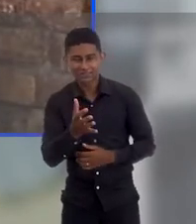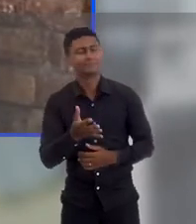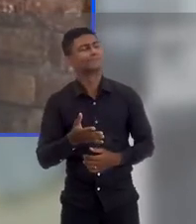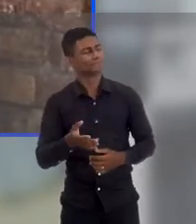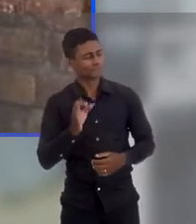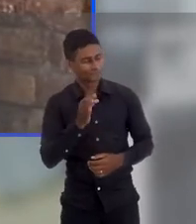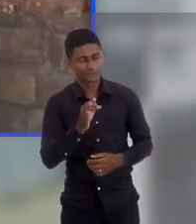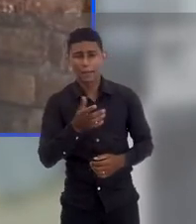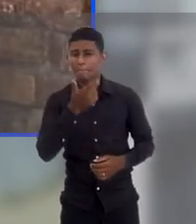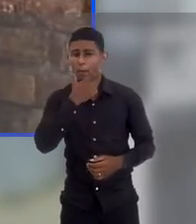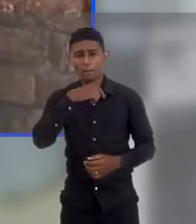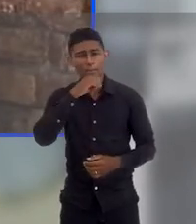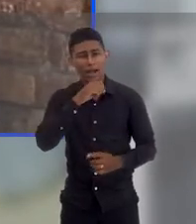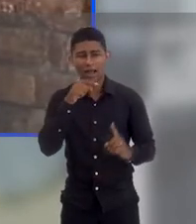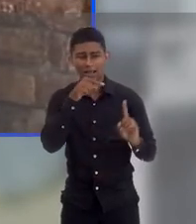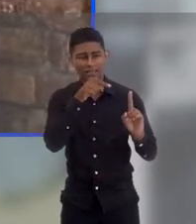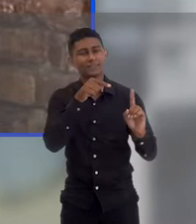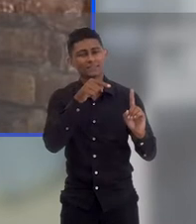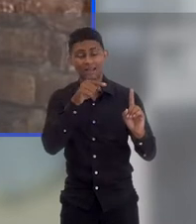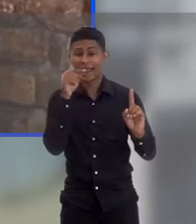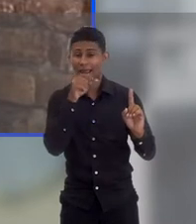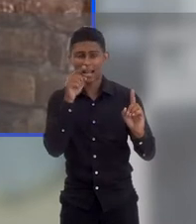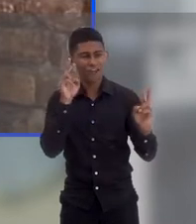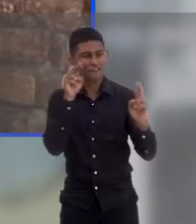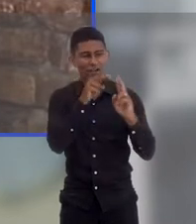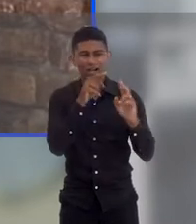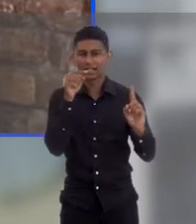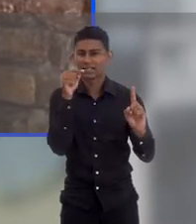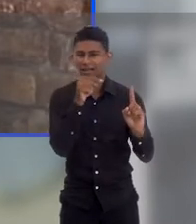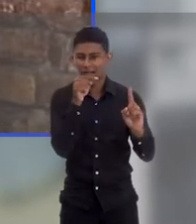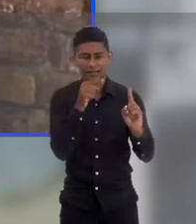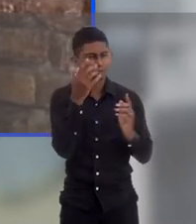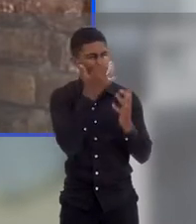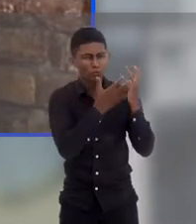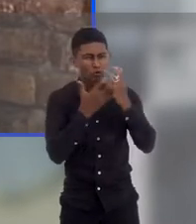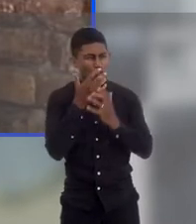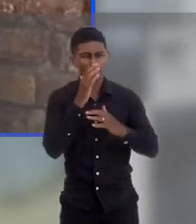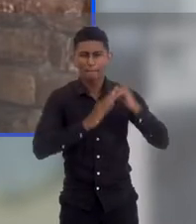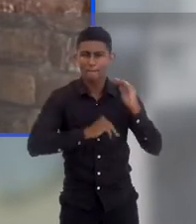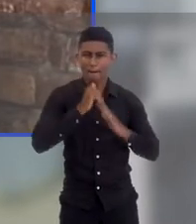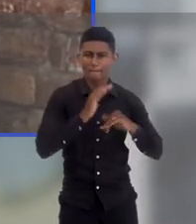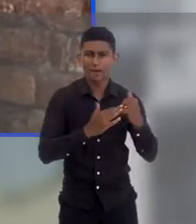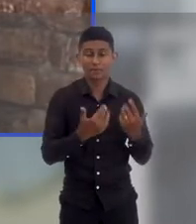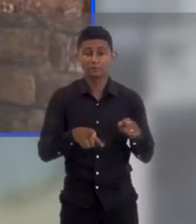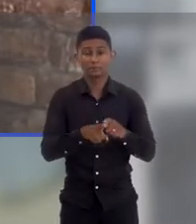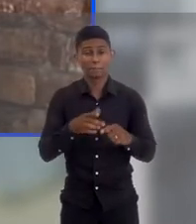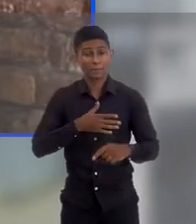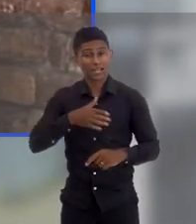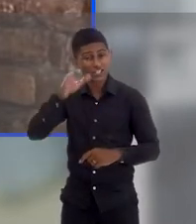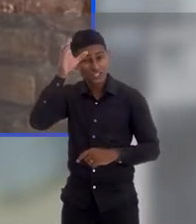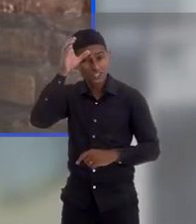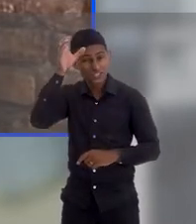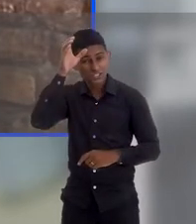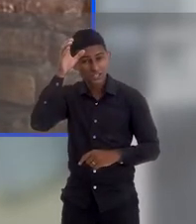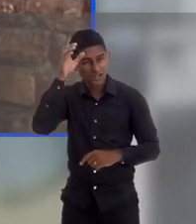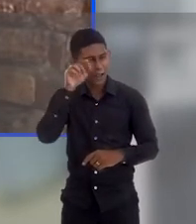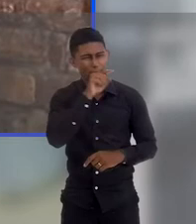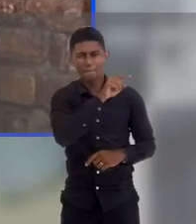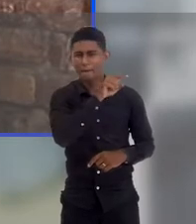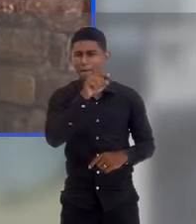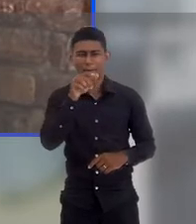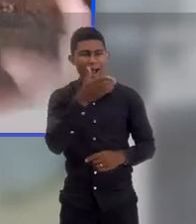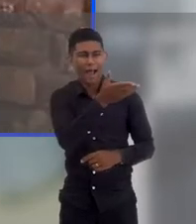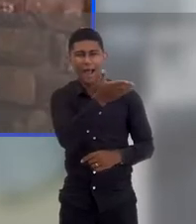pai, músico, todos os irmãos do meu pai, músicos também, fizeram. Minhas tias foram backing vocals do Tom Jobim, então